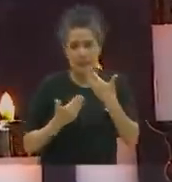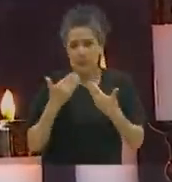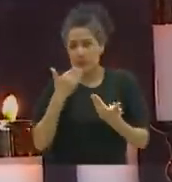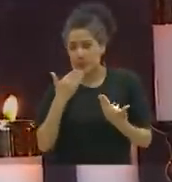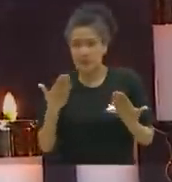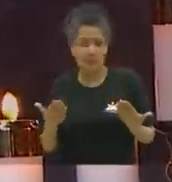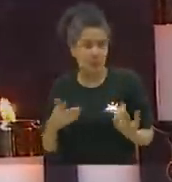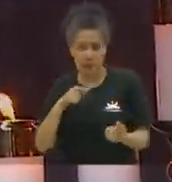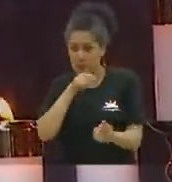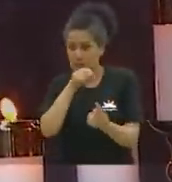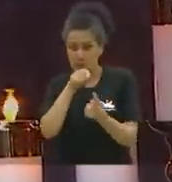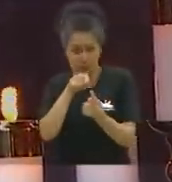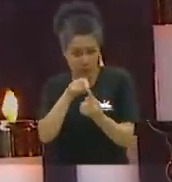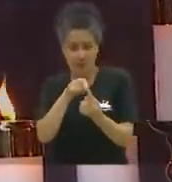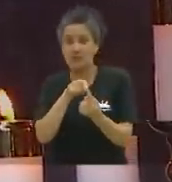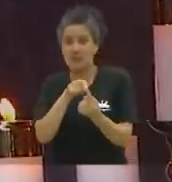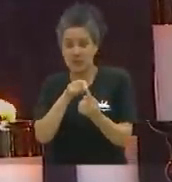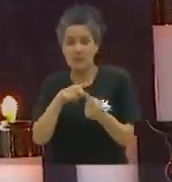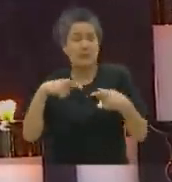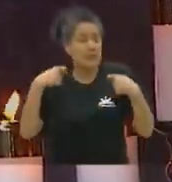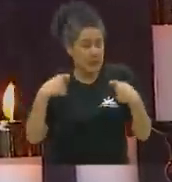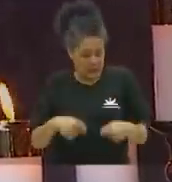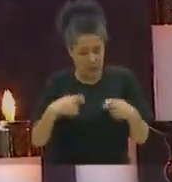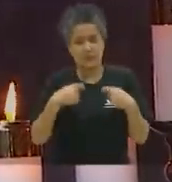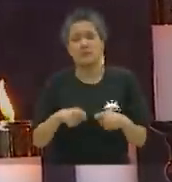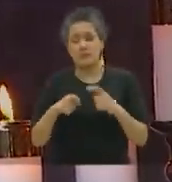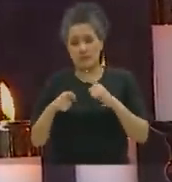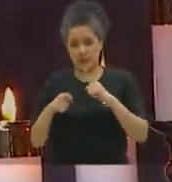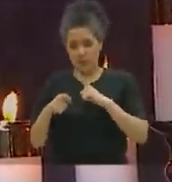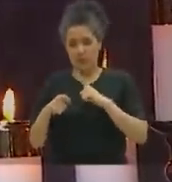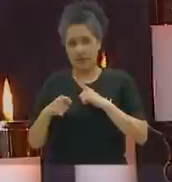foi estabelecida pela necessidade.